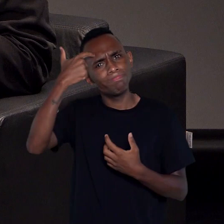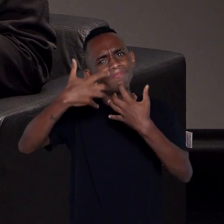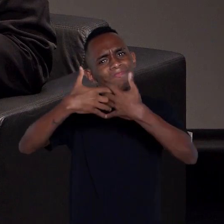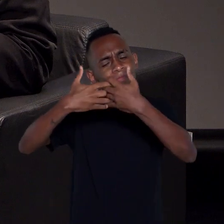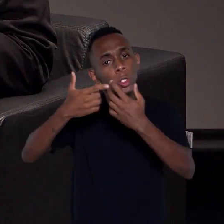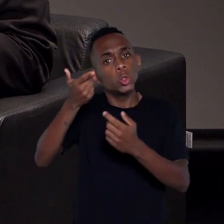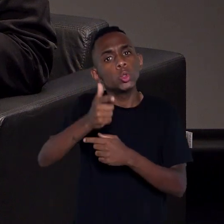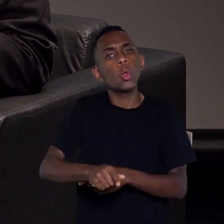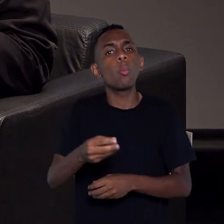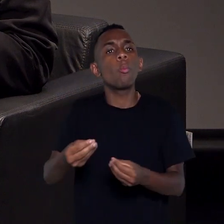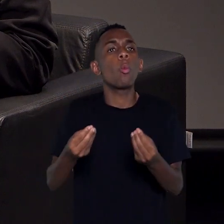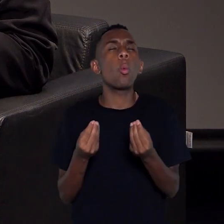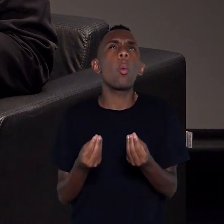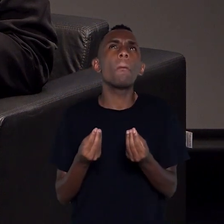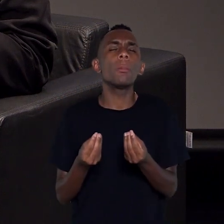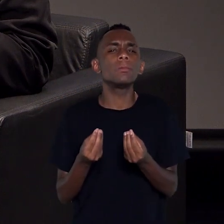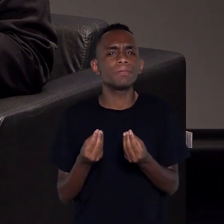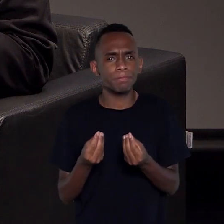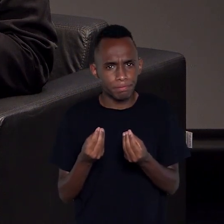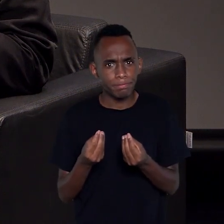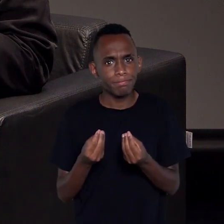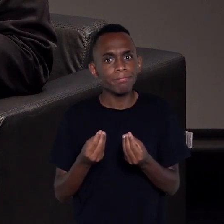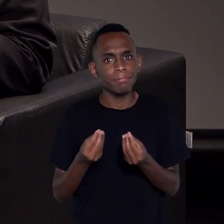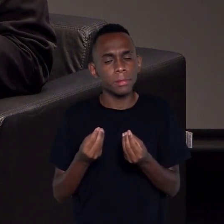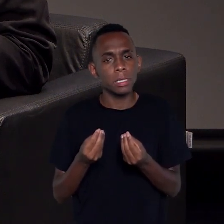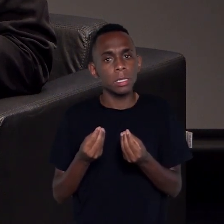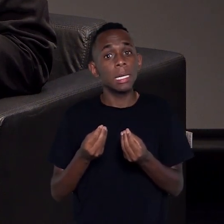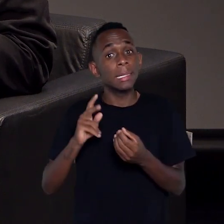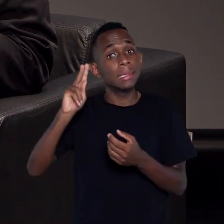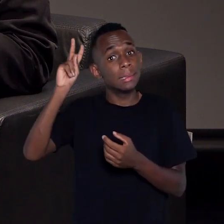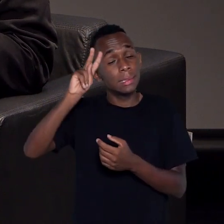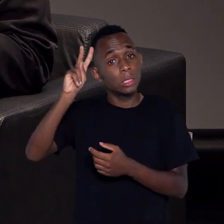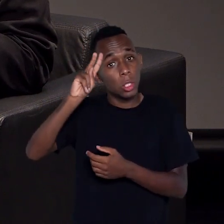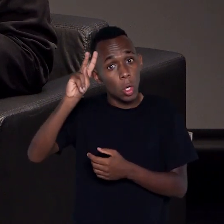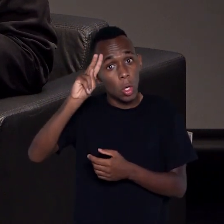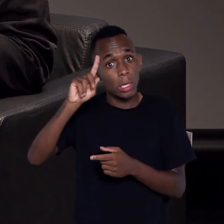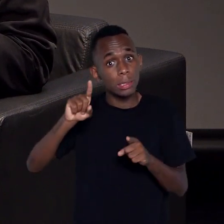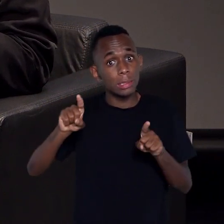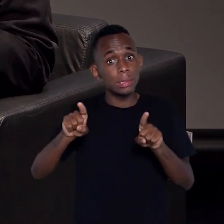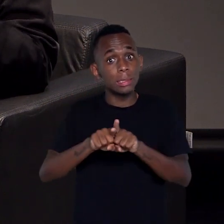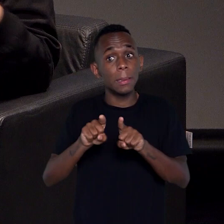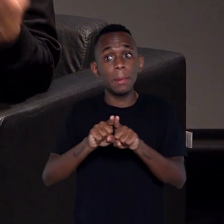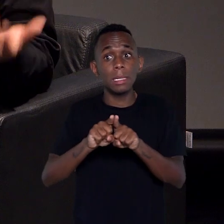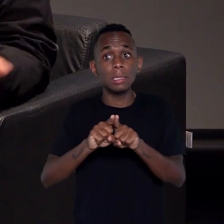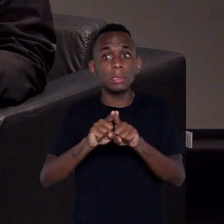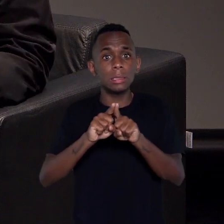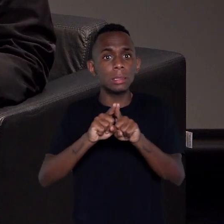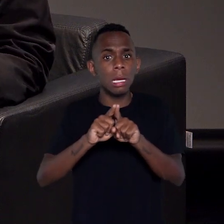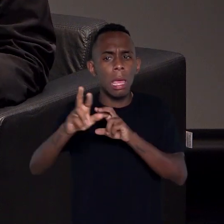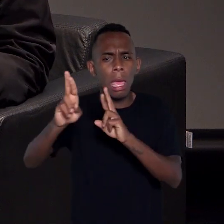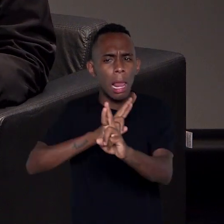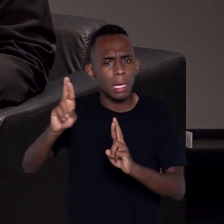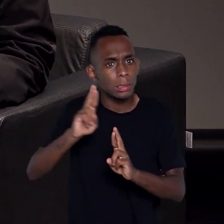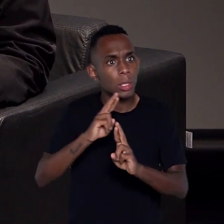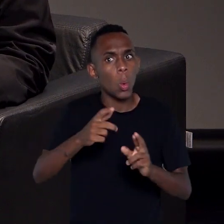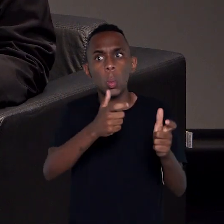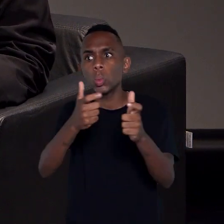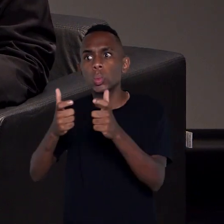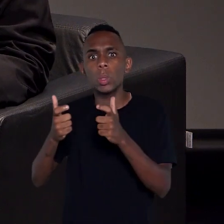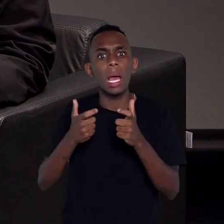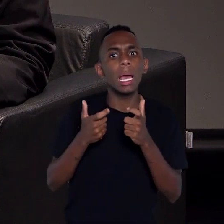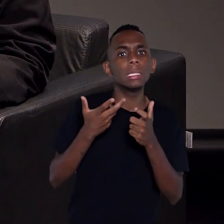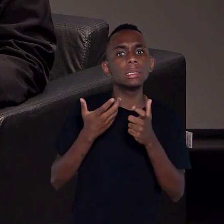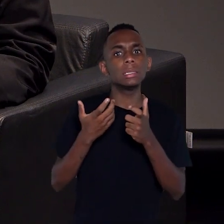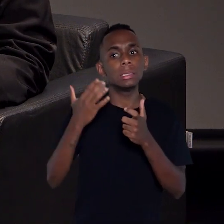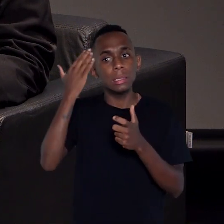uma vez de como essa história também se entranhou em lugares que eu não imaginaria que ela